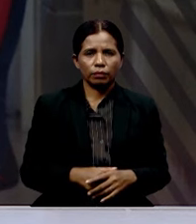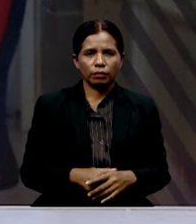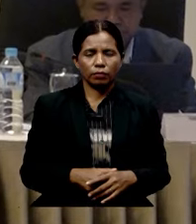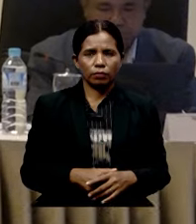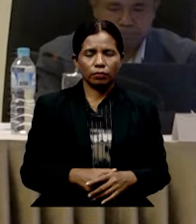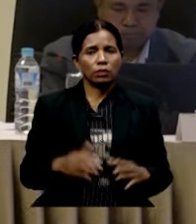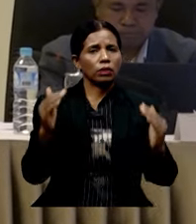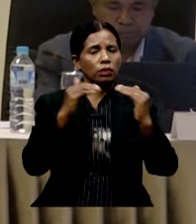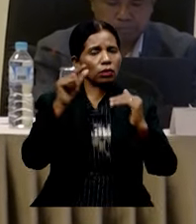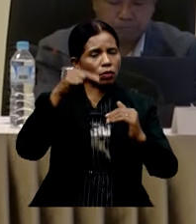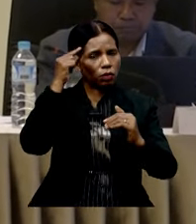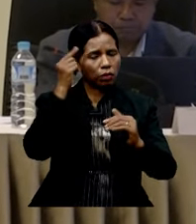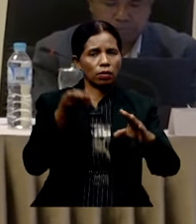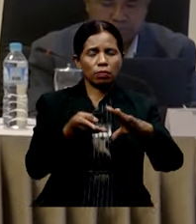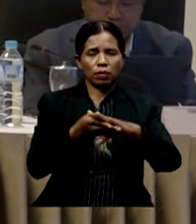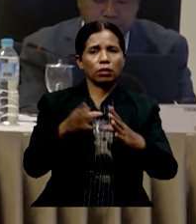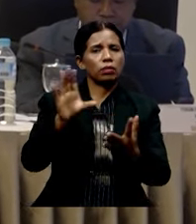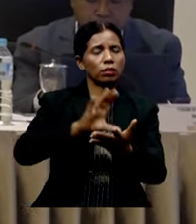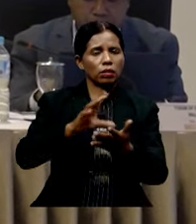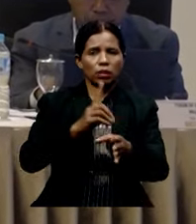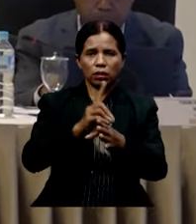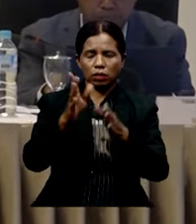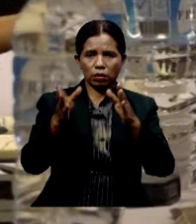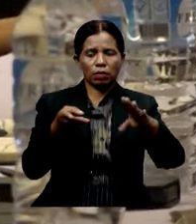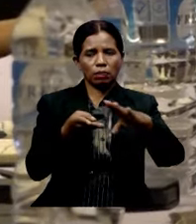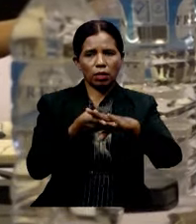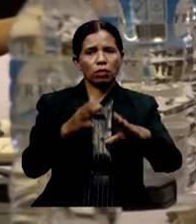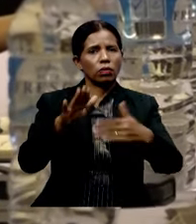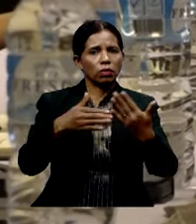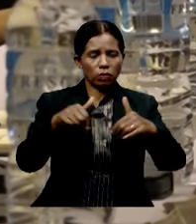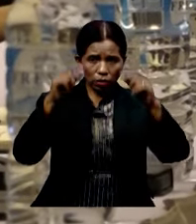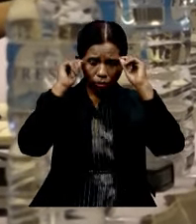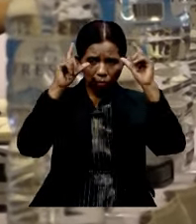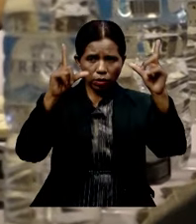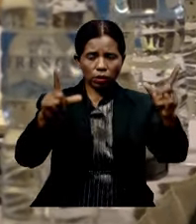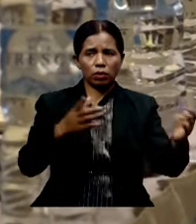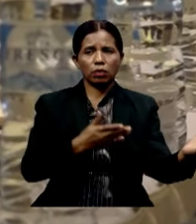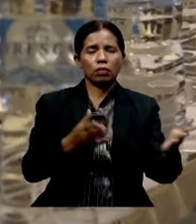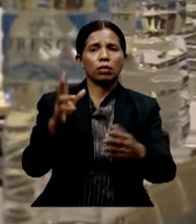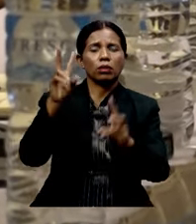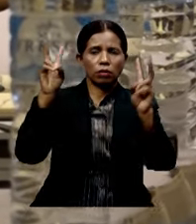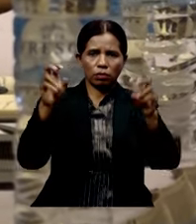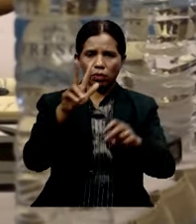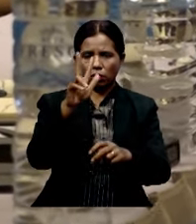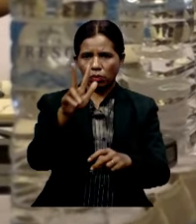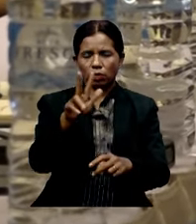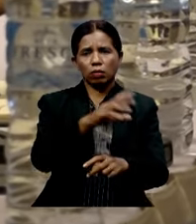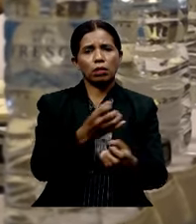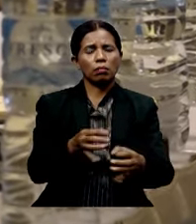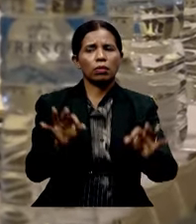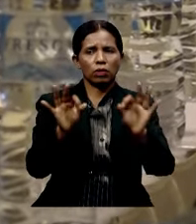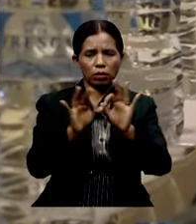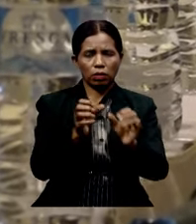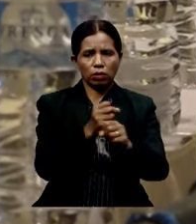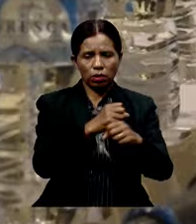Ia sorumutu ne governador Banco Central no dirigente Banco Comercial Sira iha Timor Leste levanta ponto tolu nebe considera importante atu